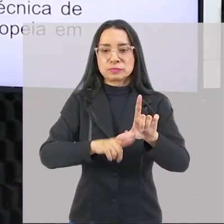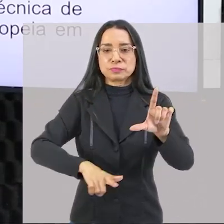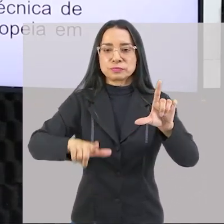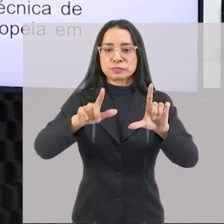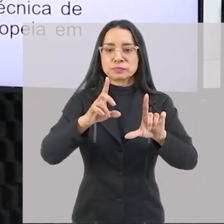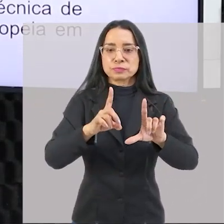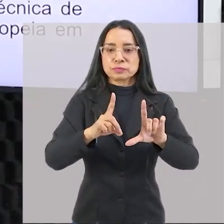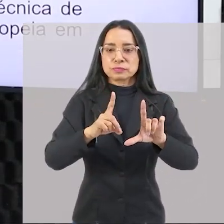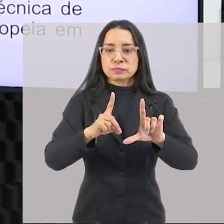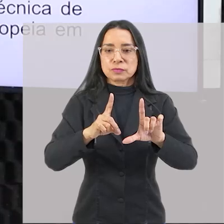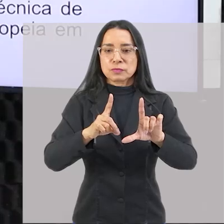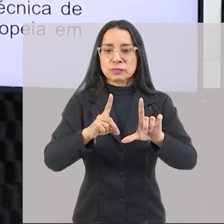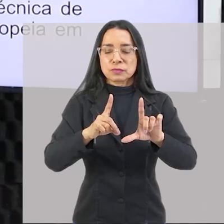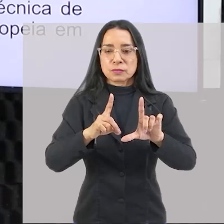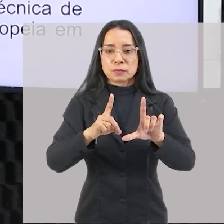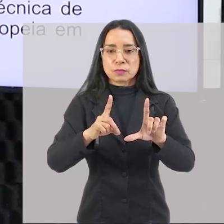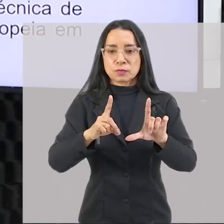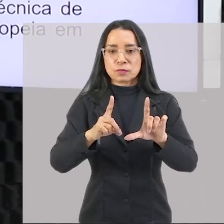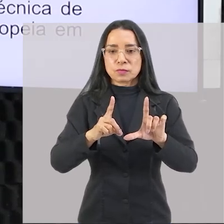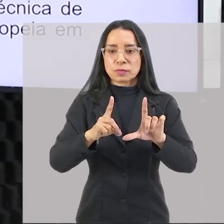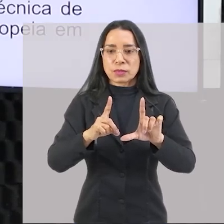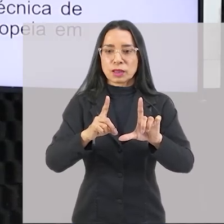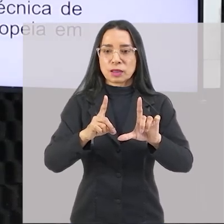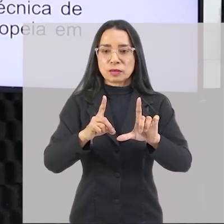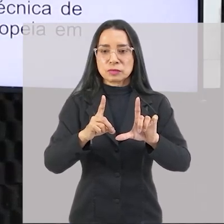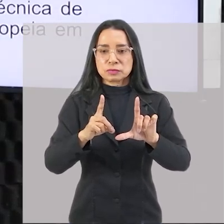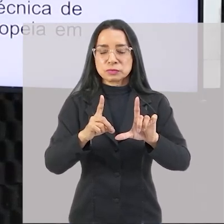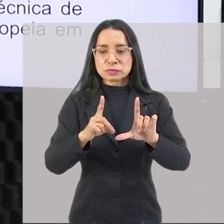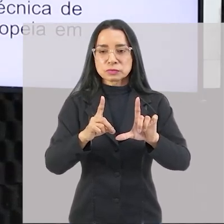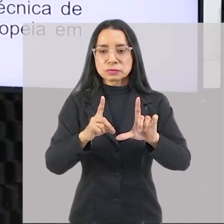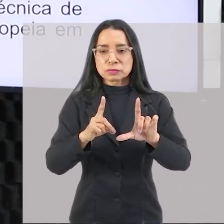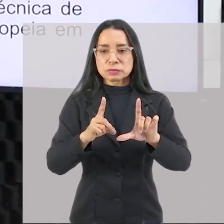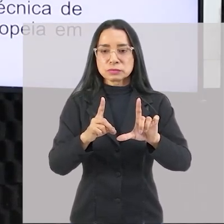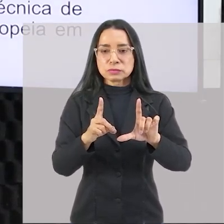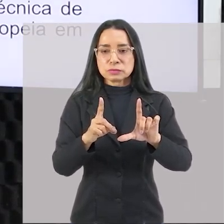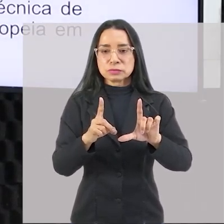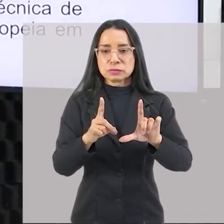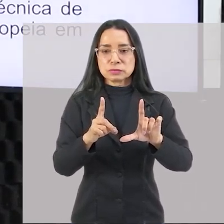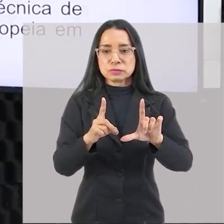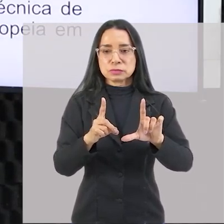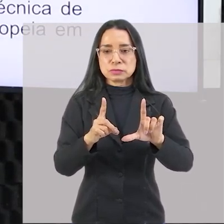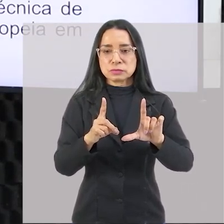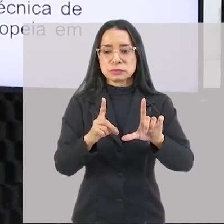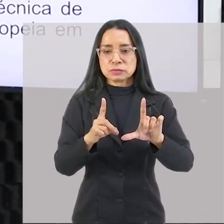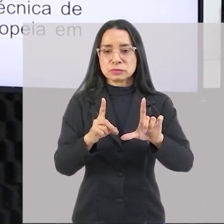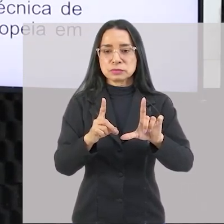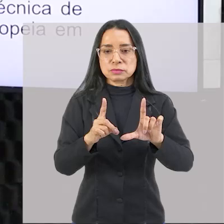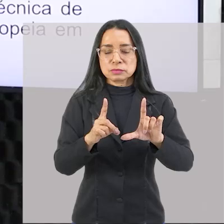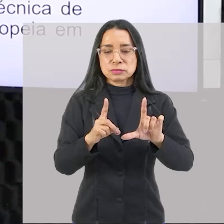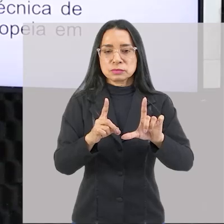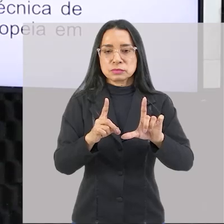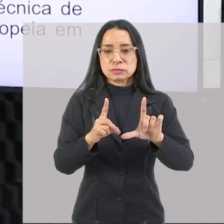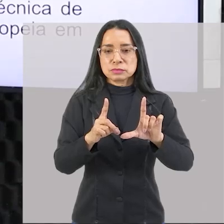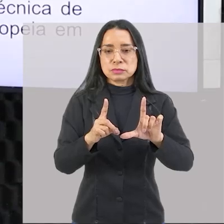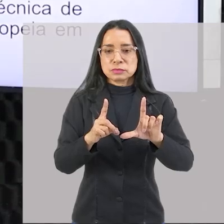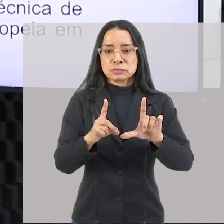à medida que usa traços, luzes, formas, texturas com impressões de seu estado de espírito no momento da